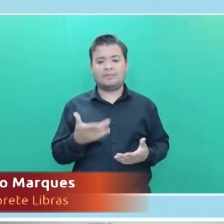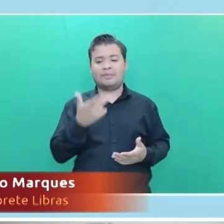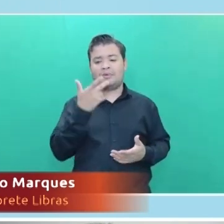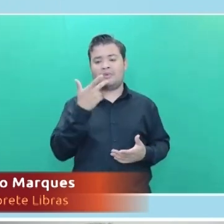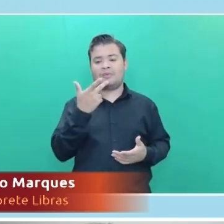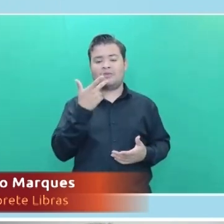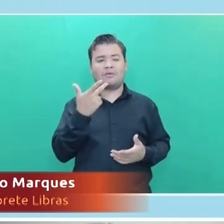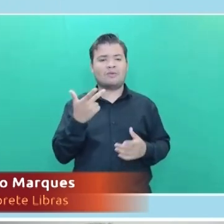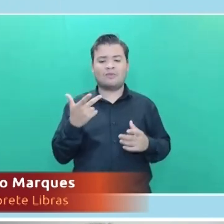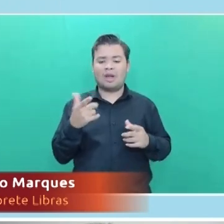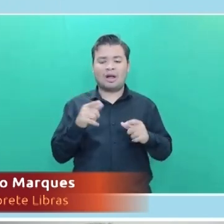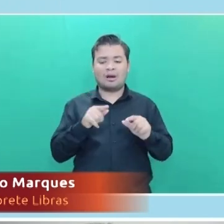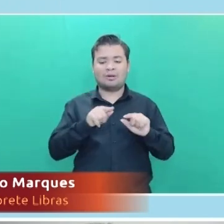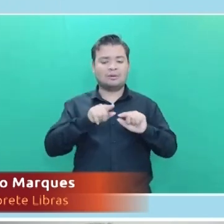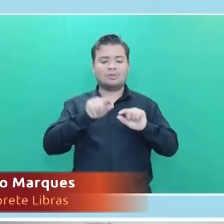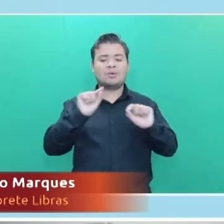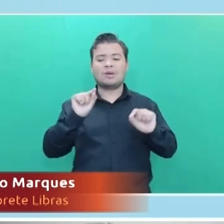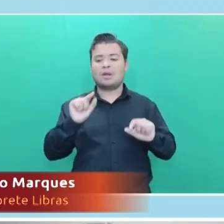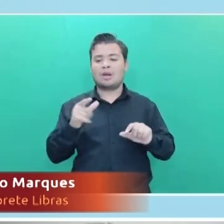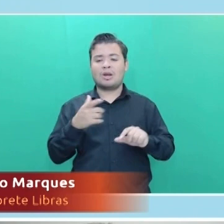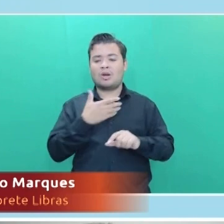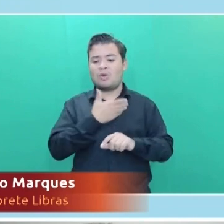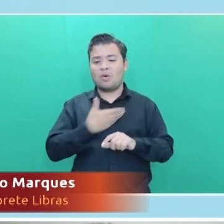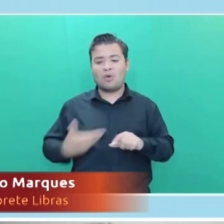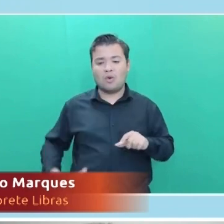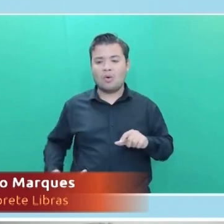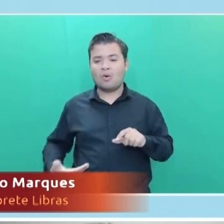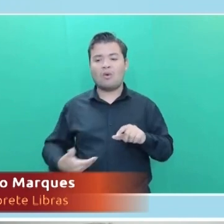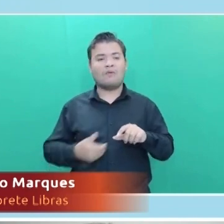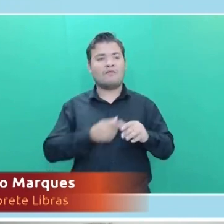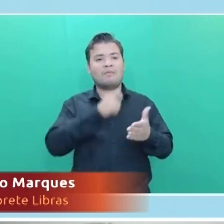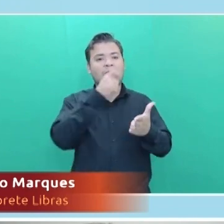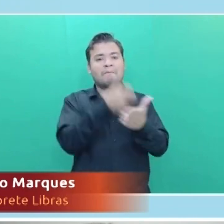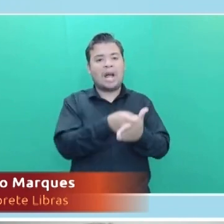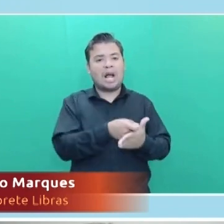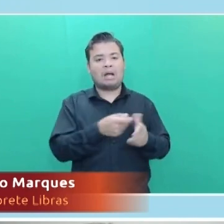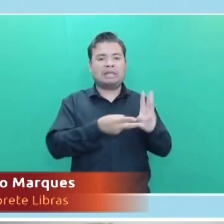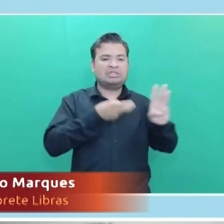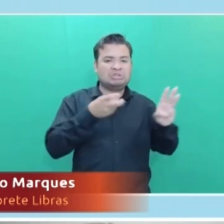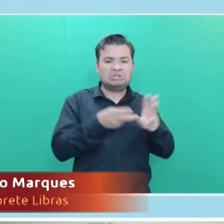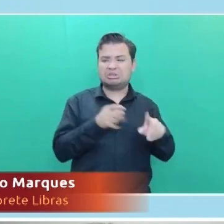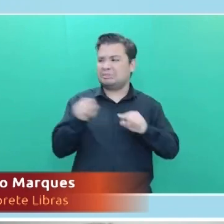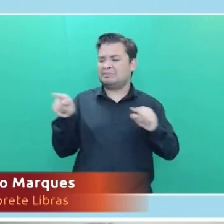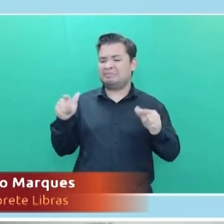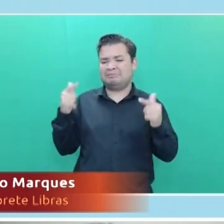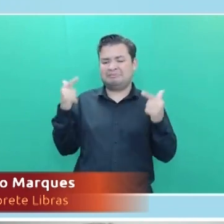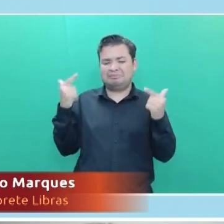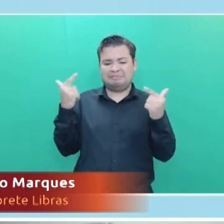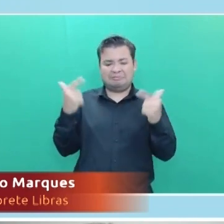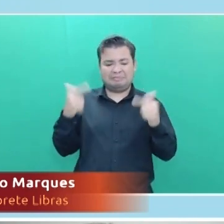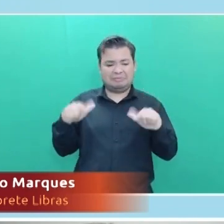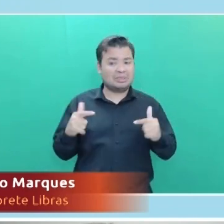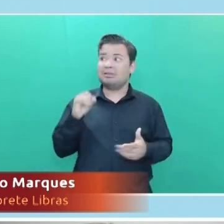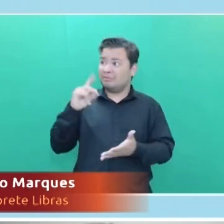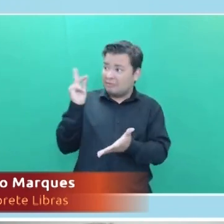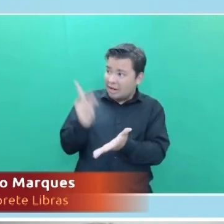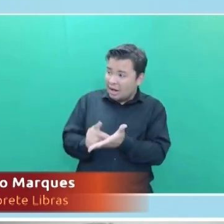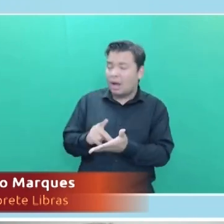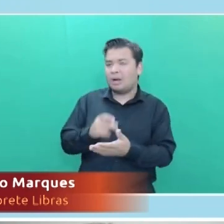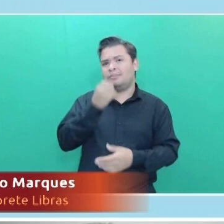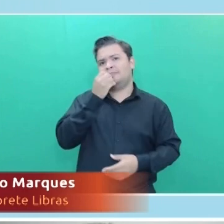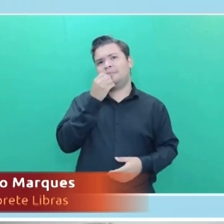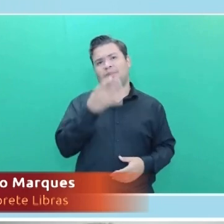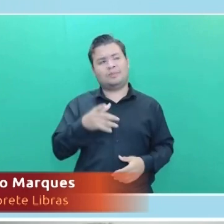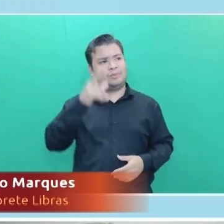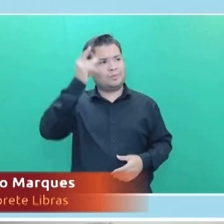Estado, do governo. Nunca existiu. Se fosse, era bom demais. Agora, assim,